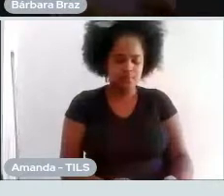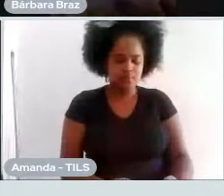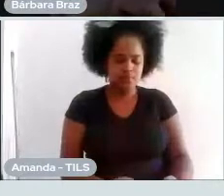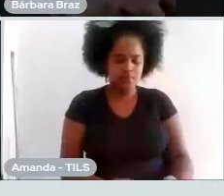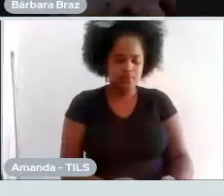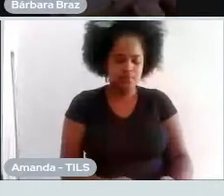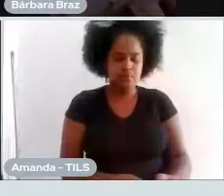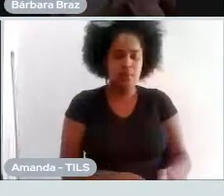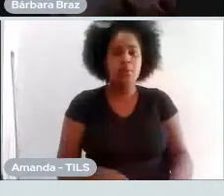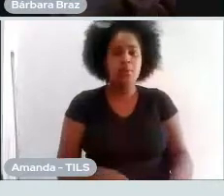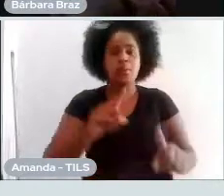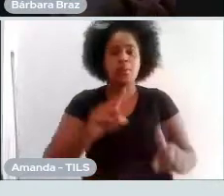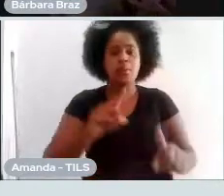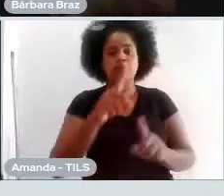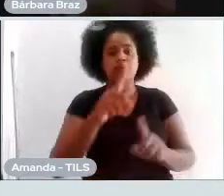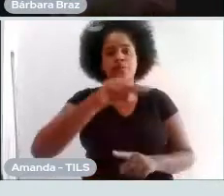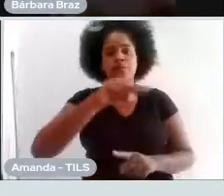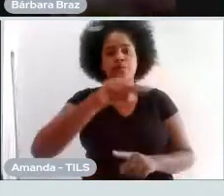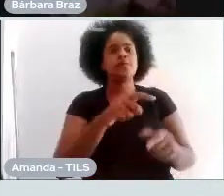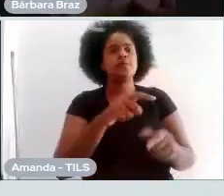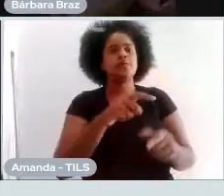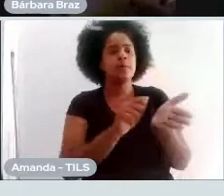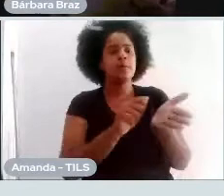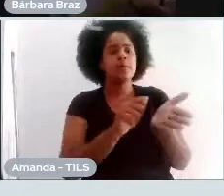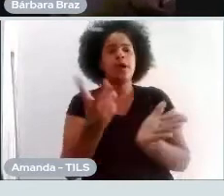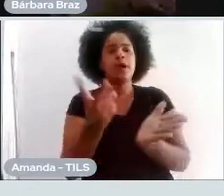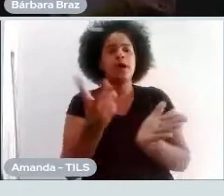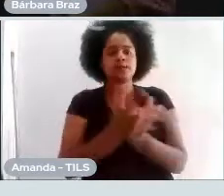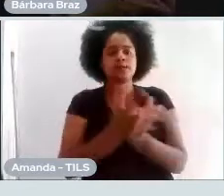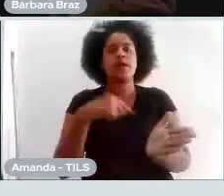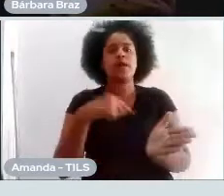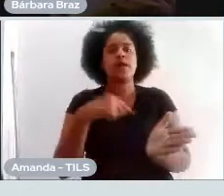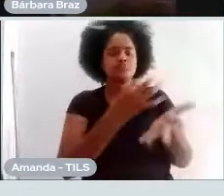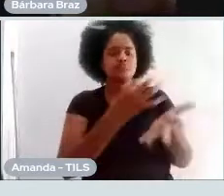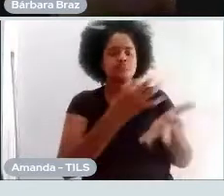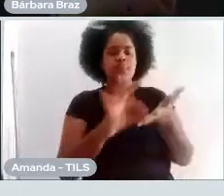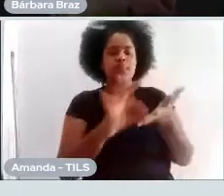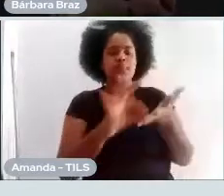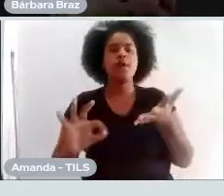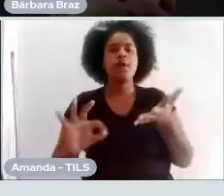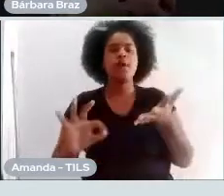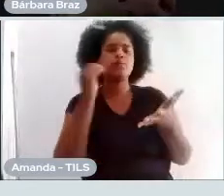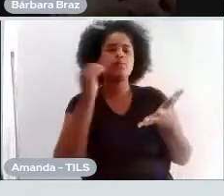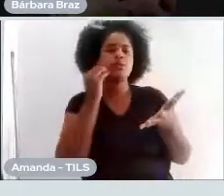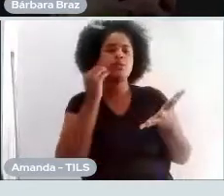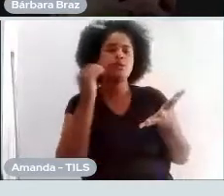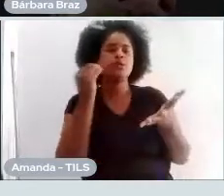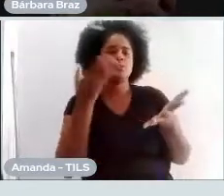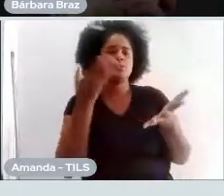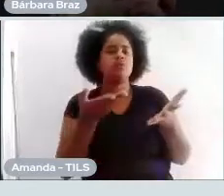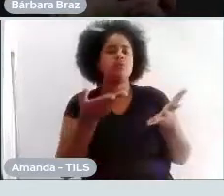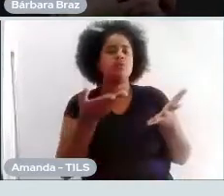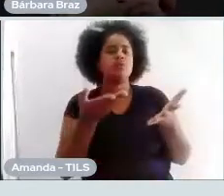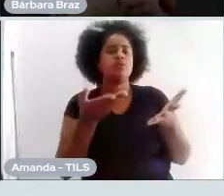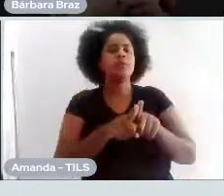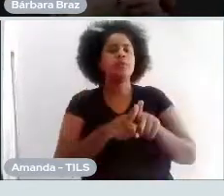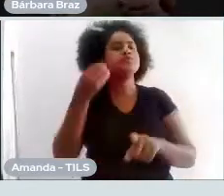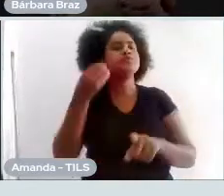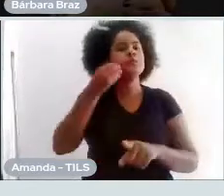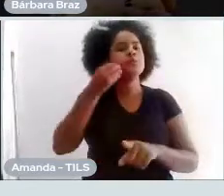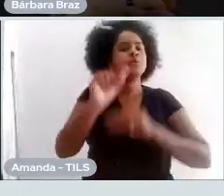mais, a gente e os corretores vamos conseguir enxergar onde a gente precisa trabalhar, a gente precisa